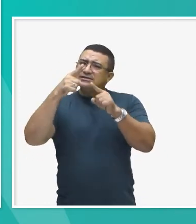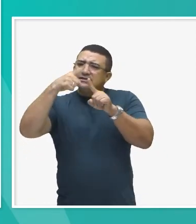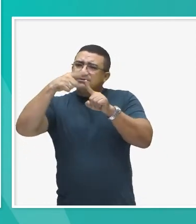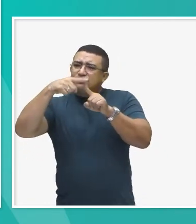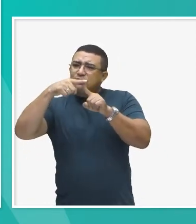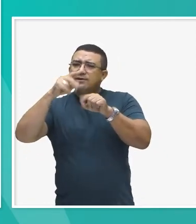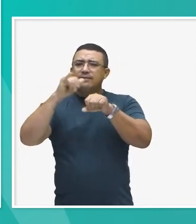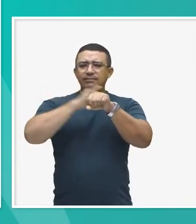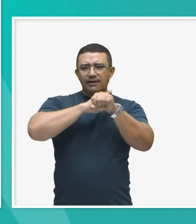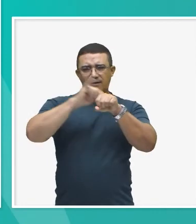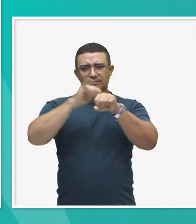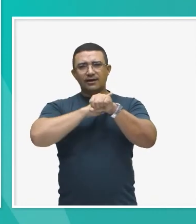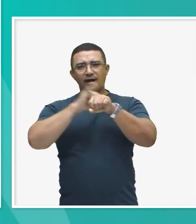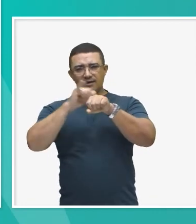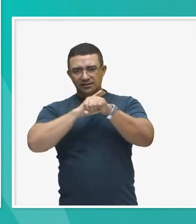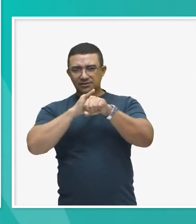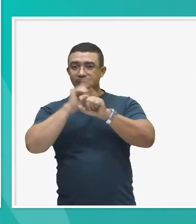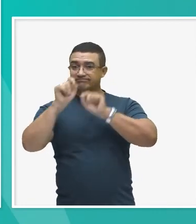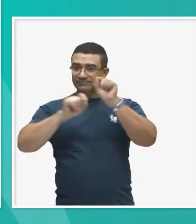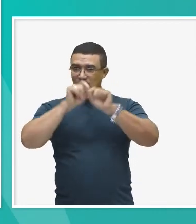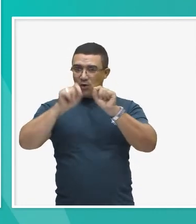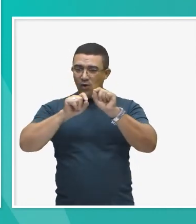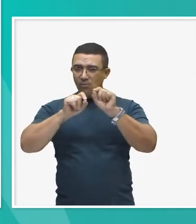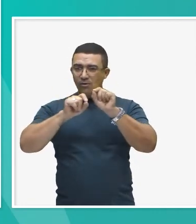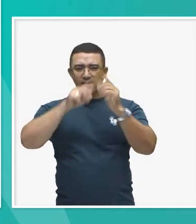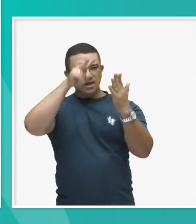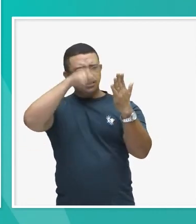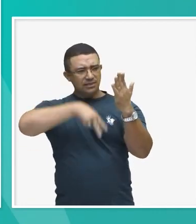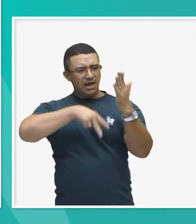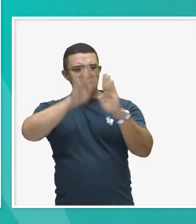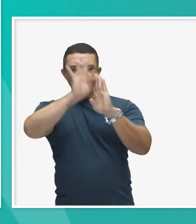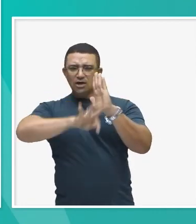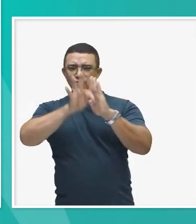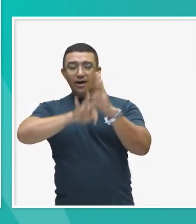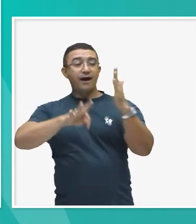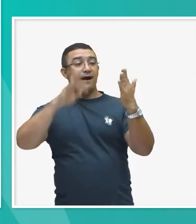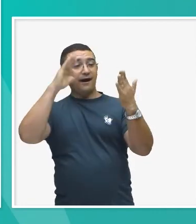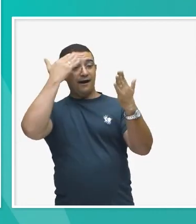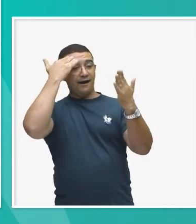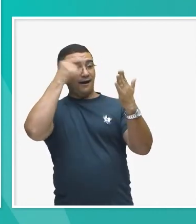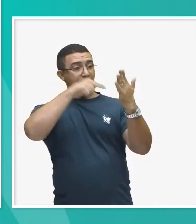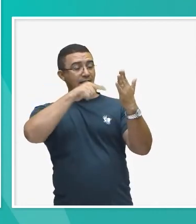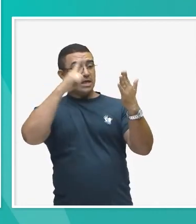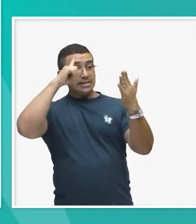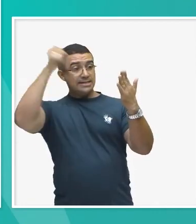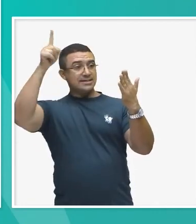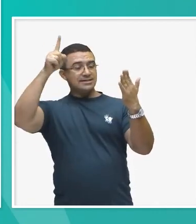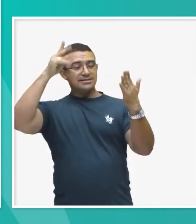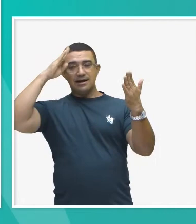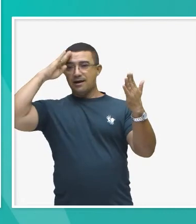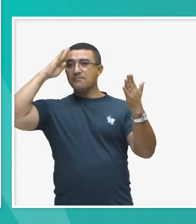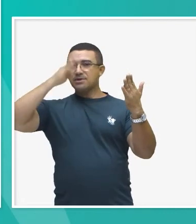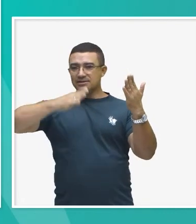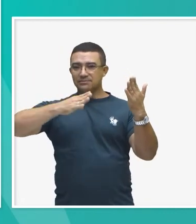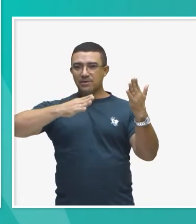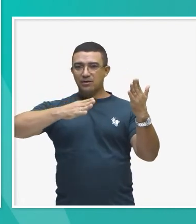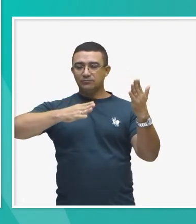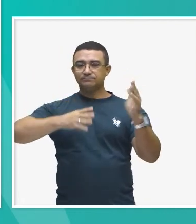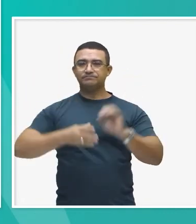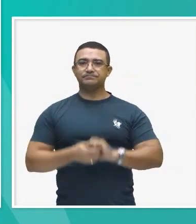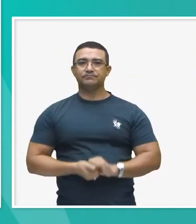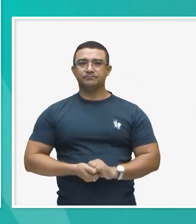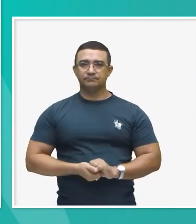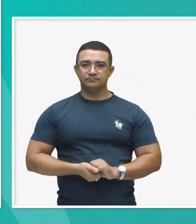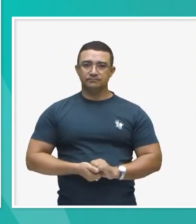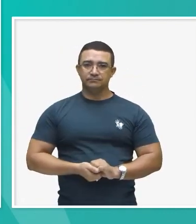ter que saber e aprender para poder chegar na ideia principal do texto usando o previewing. Bom, esse